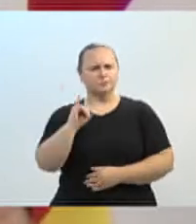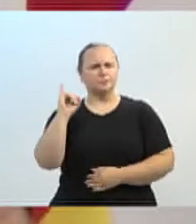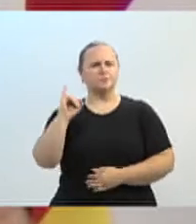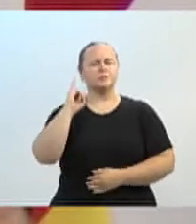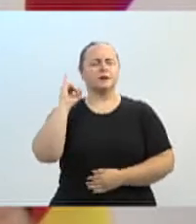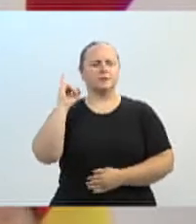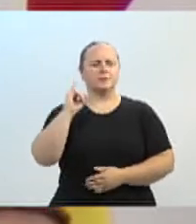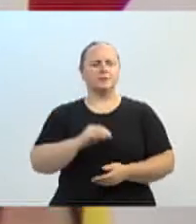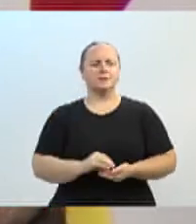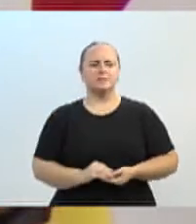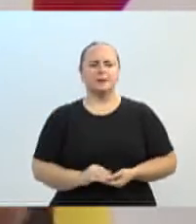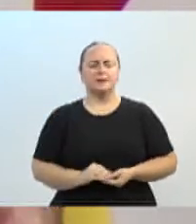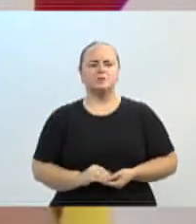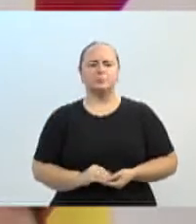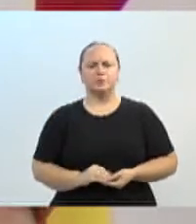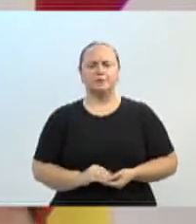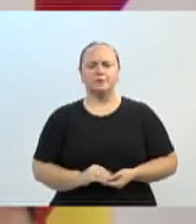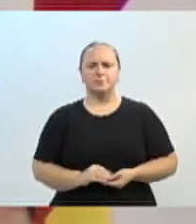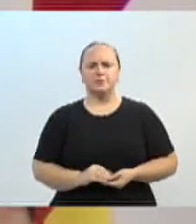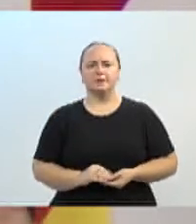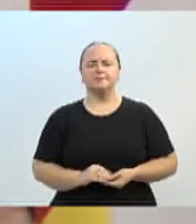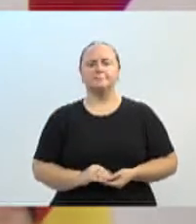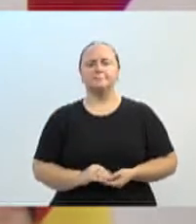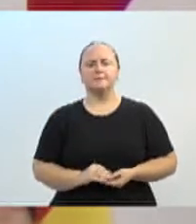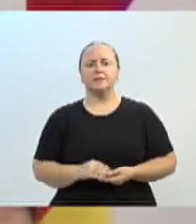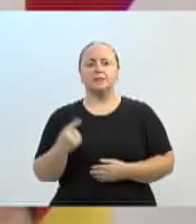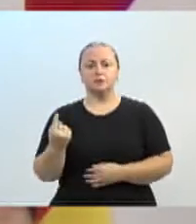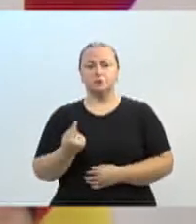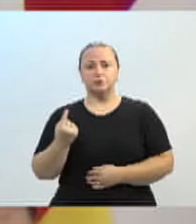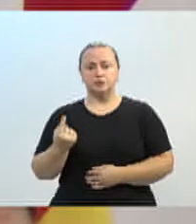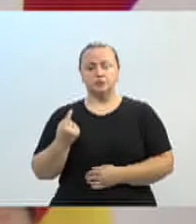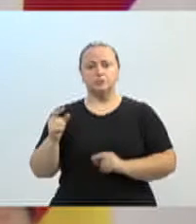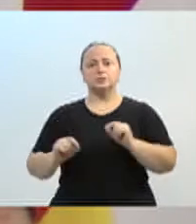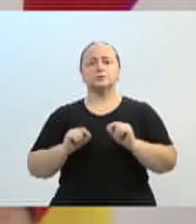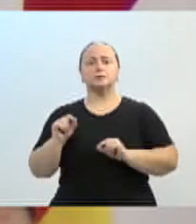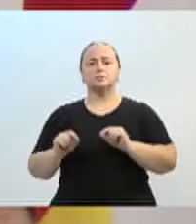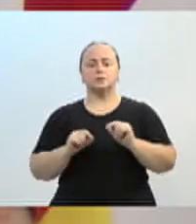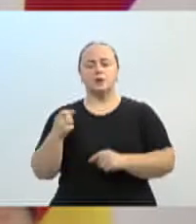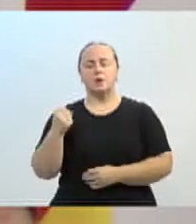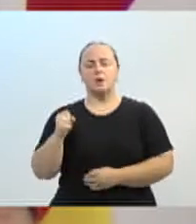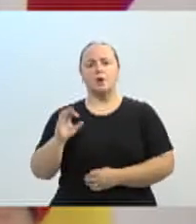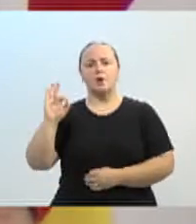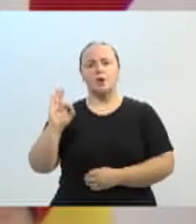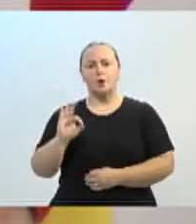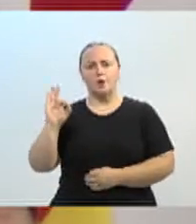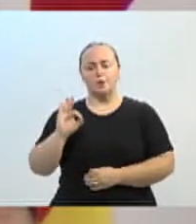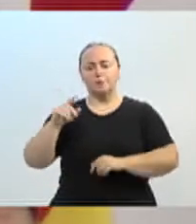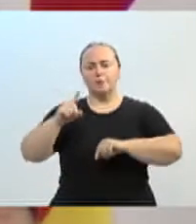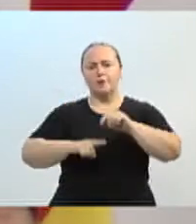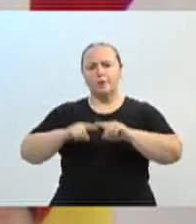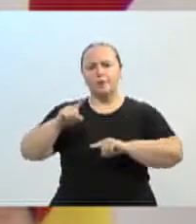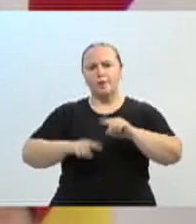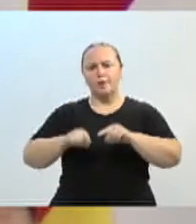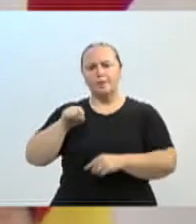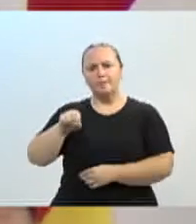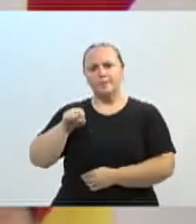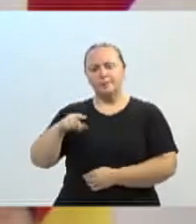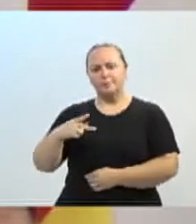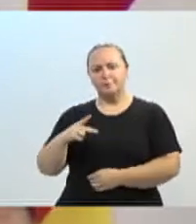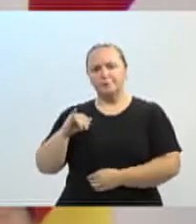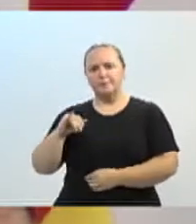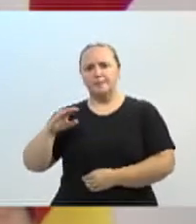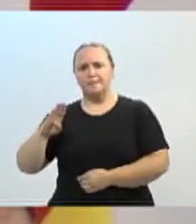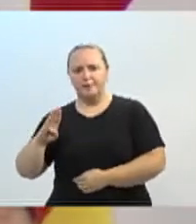Representa, senhores, sozinho, aproximadamente 8% do produto interno bruto